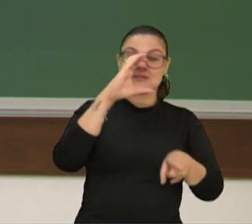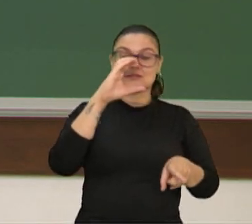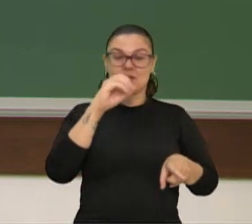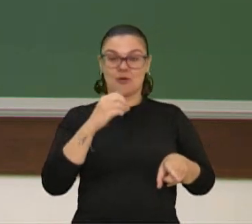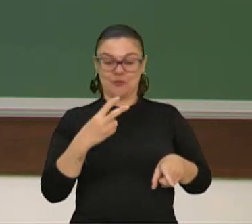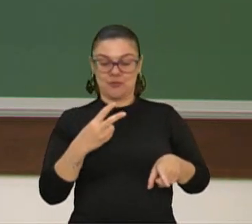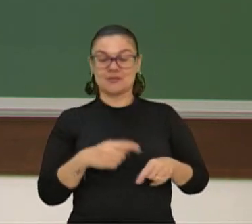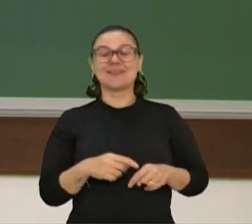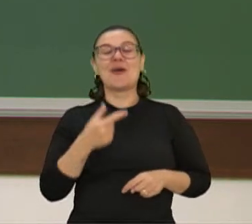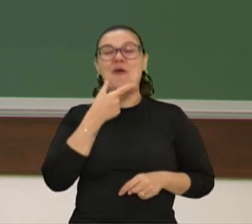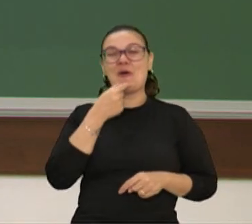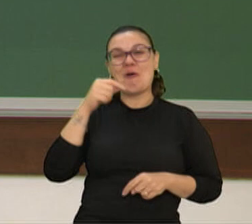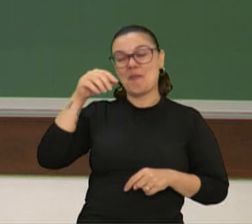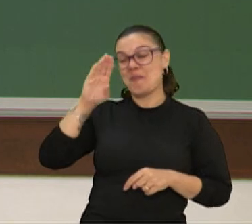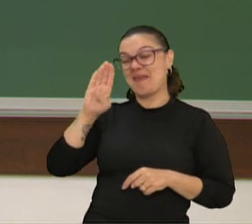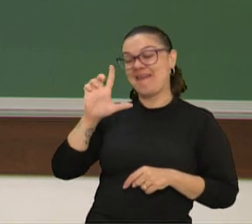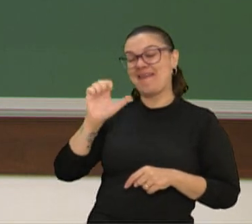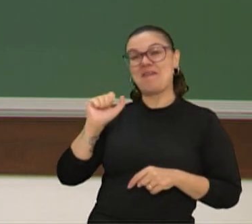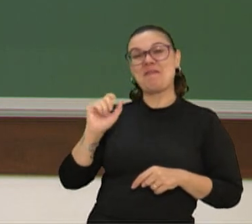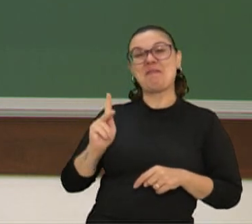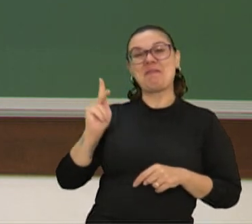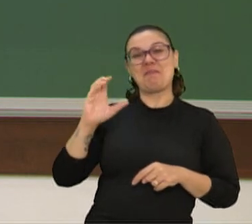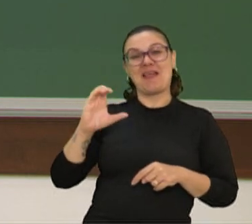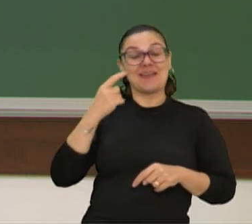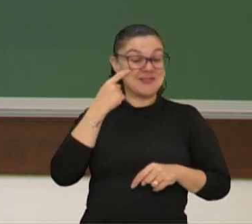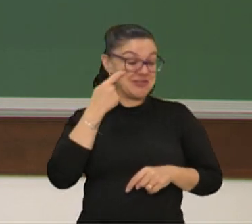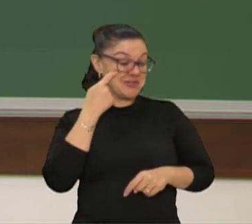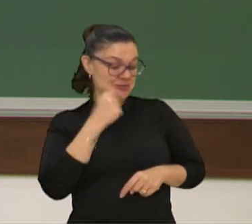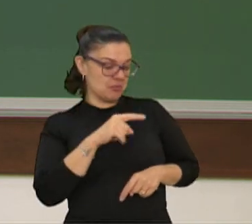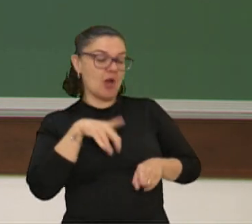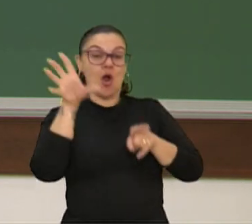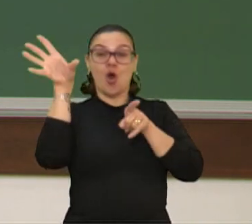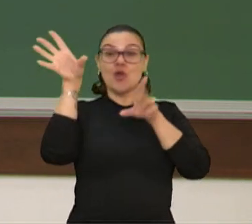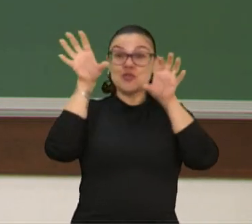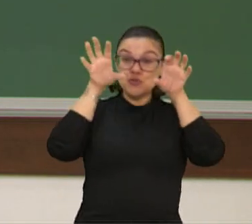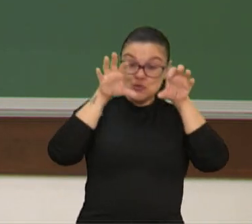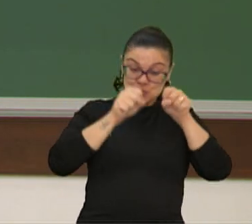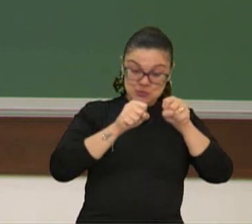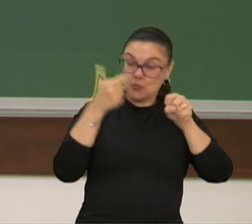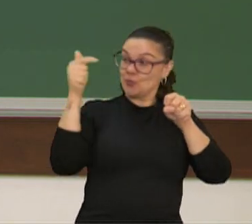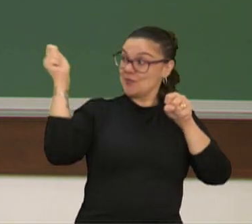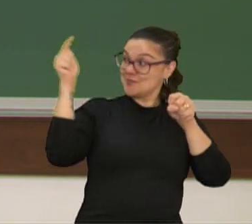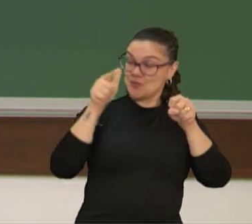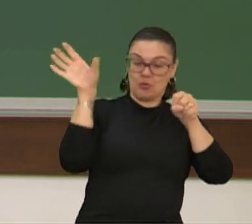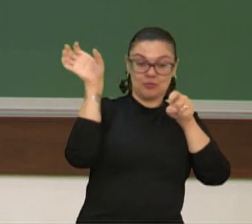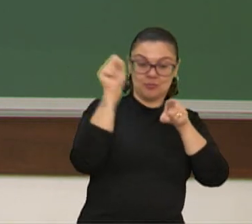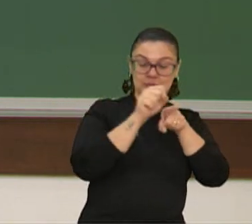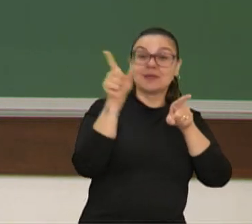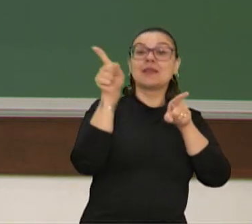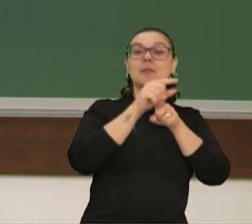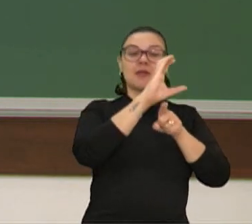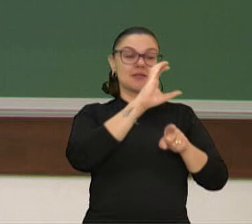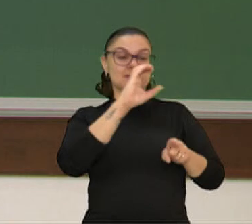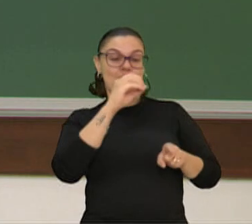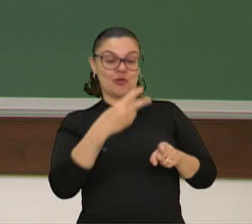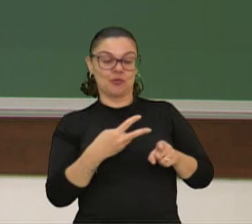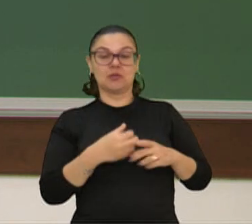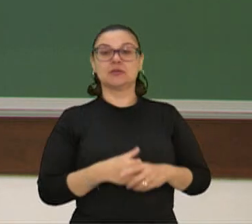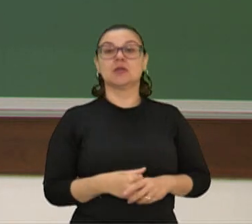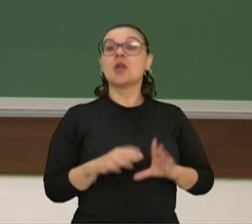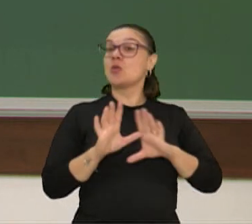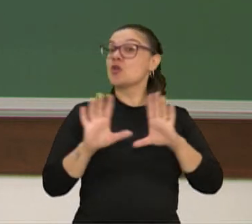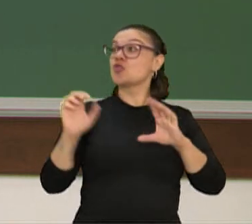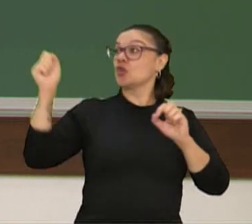Blackman descobriu que a planta no escuro absorve gás carbônico. Então, a fotossíntese, ela não se dá só no período iluminado do